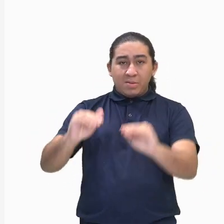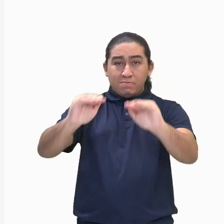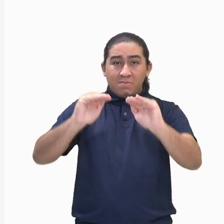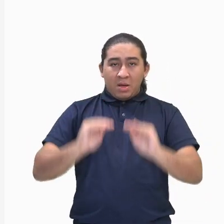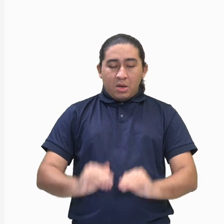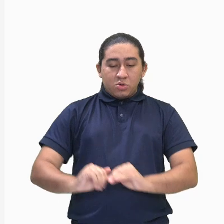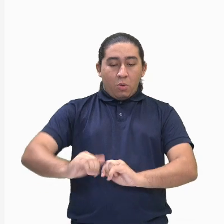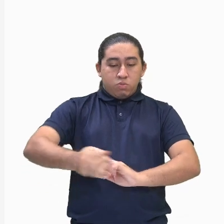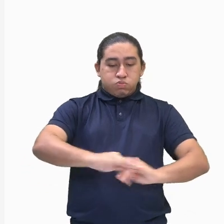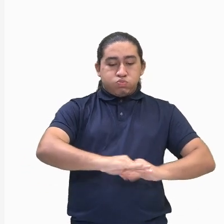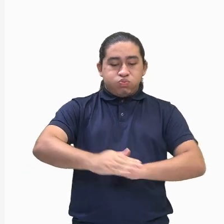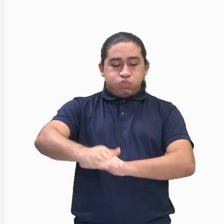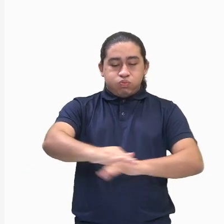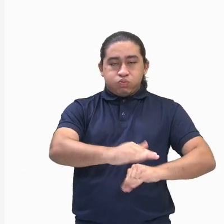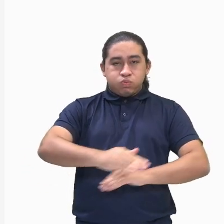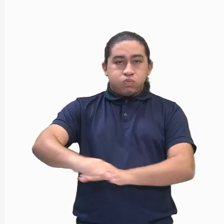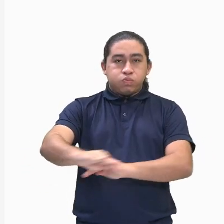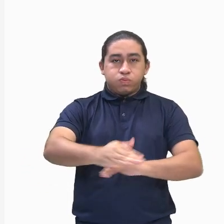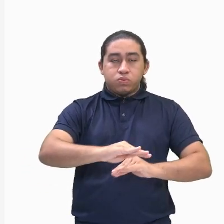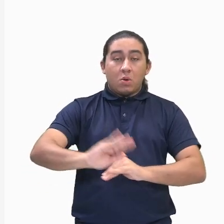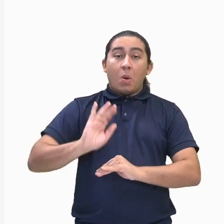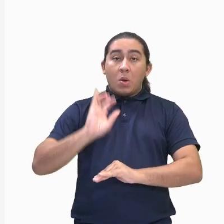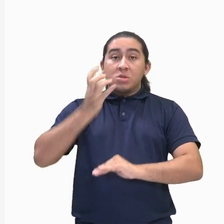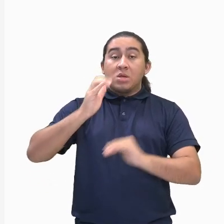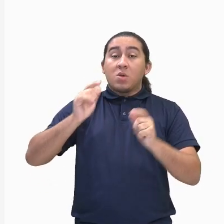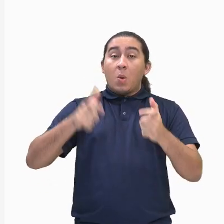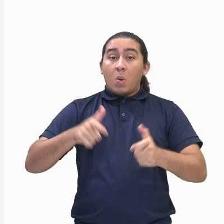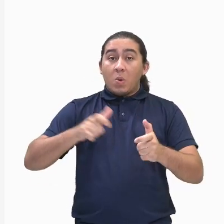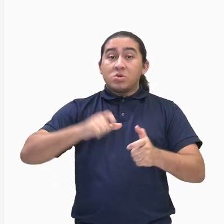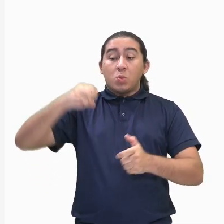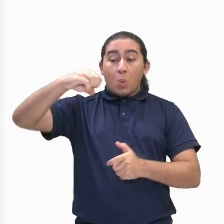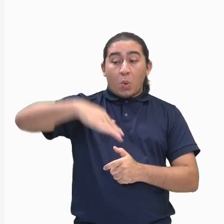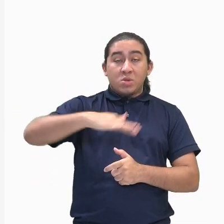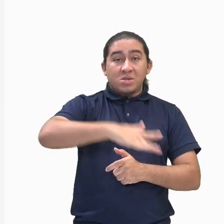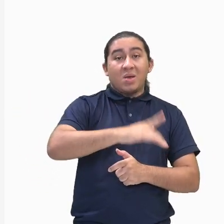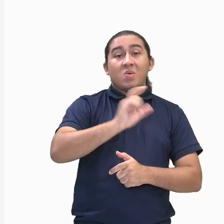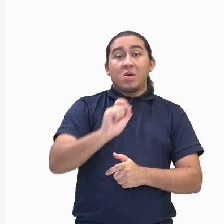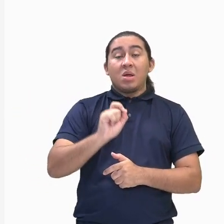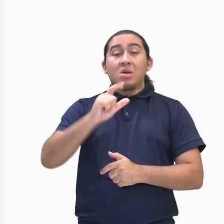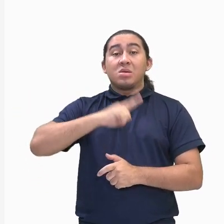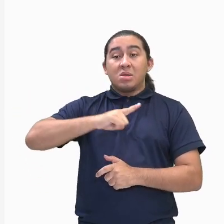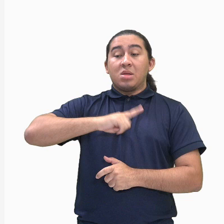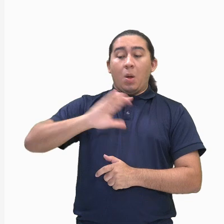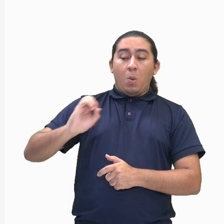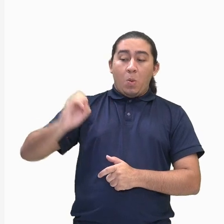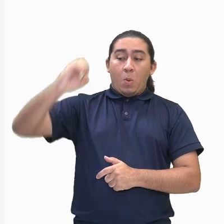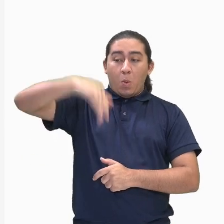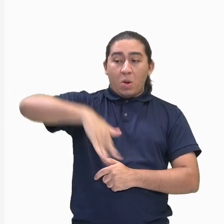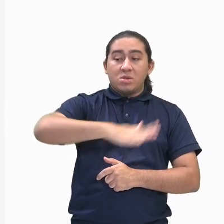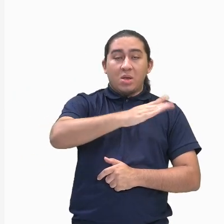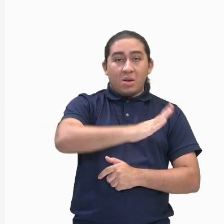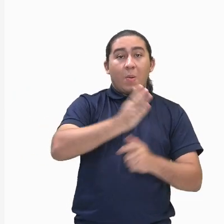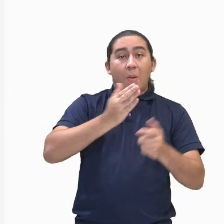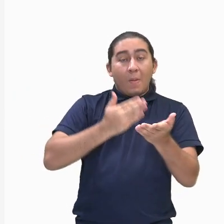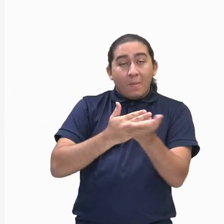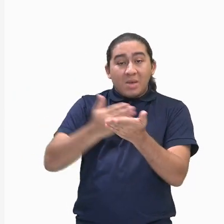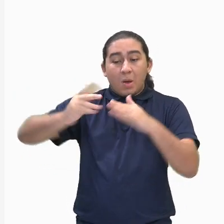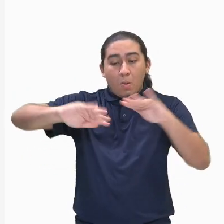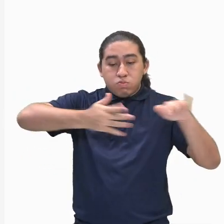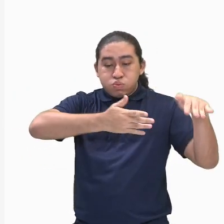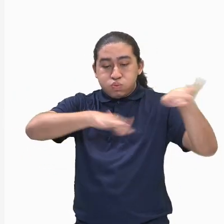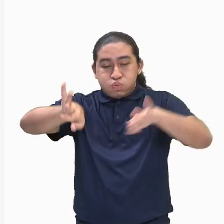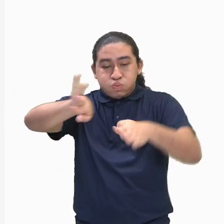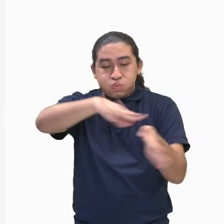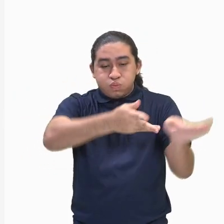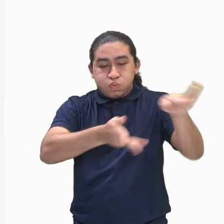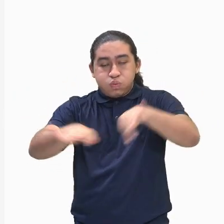manto, e isso está acontecendo debaixo do mar. Então se formam ondas muito altas, né, começa a agitar a água e forma o tsunami,